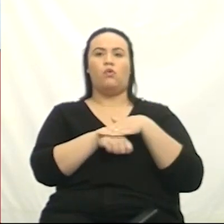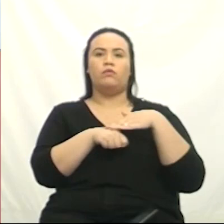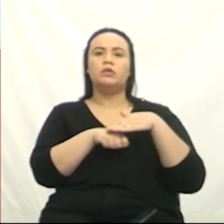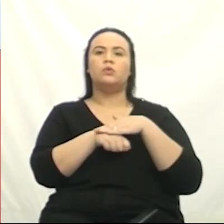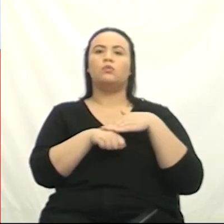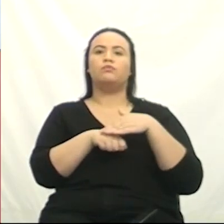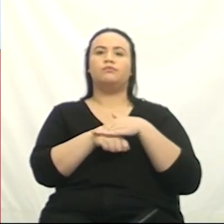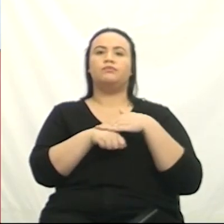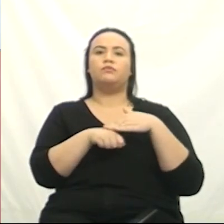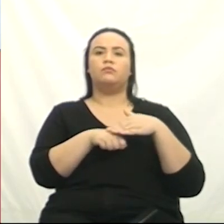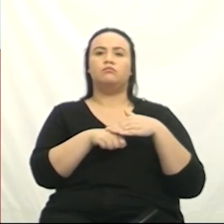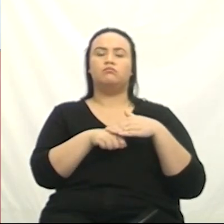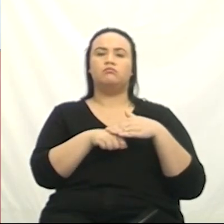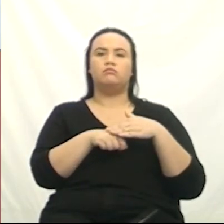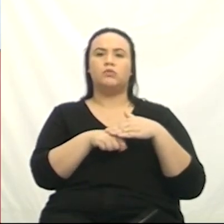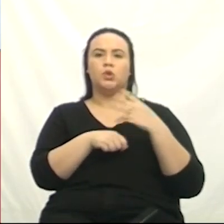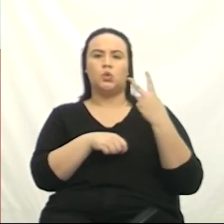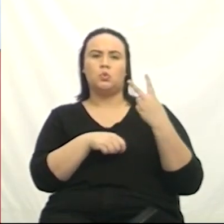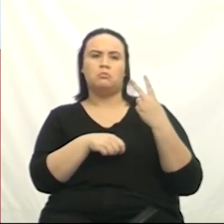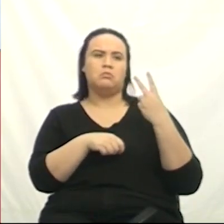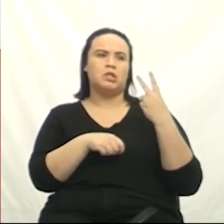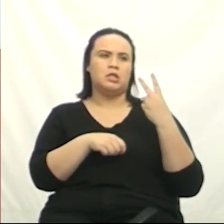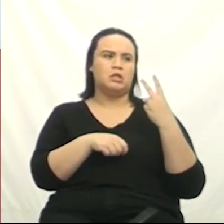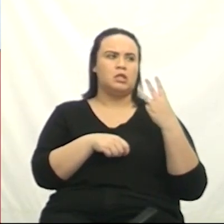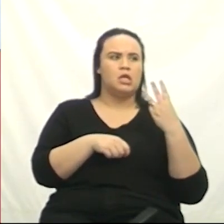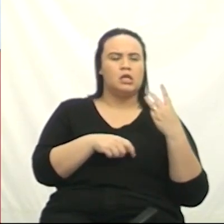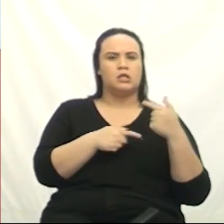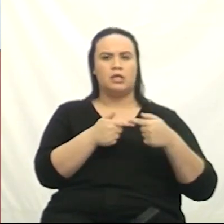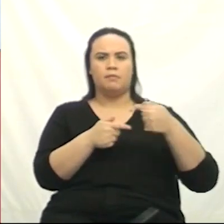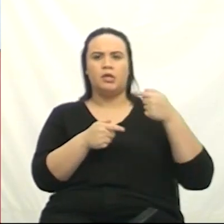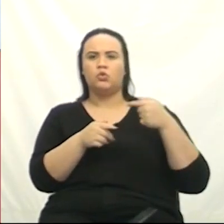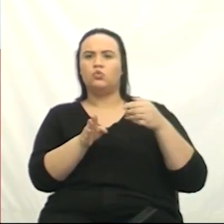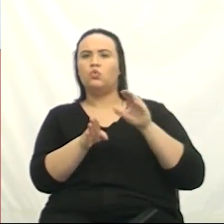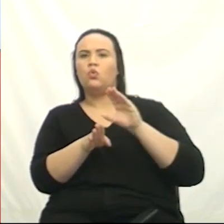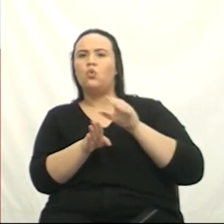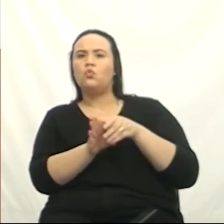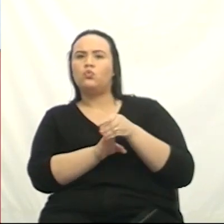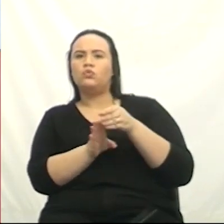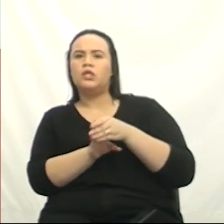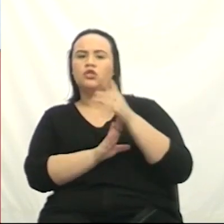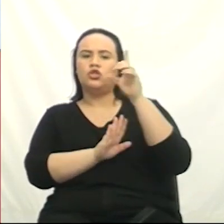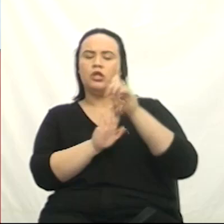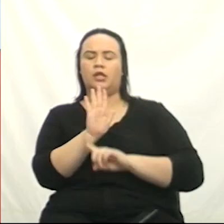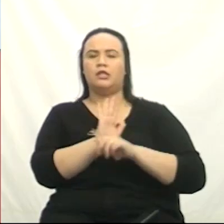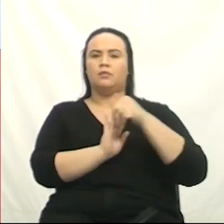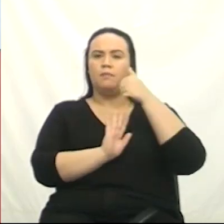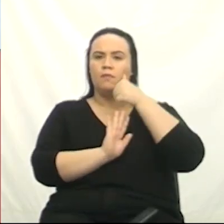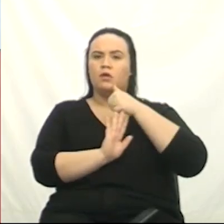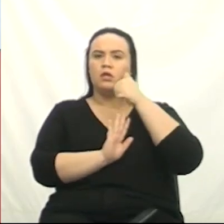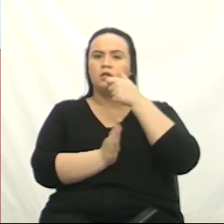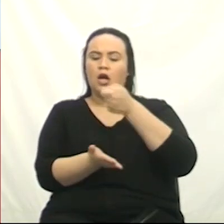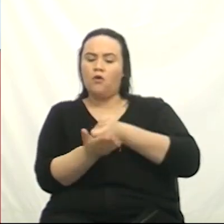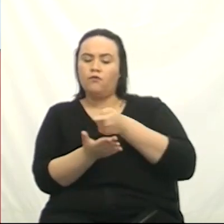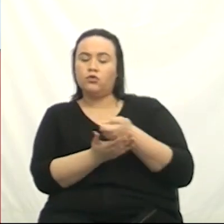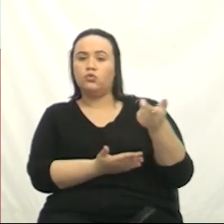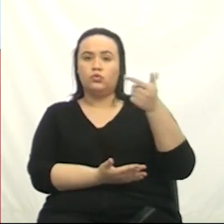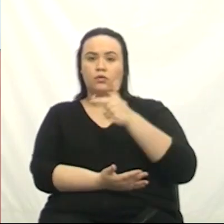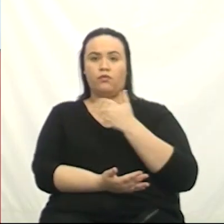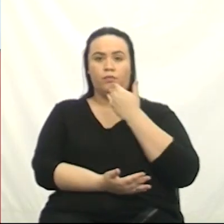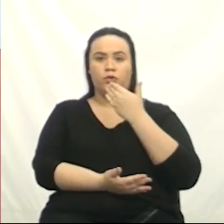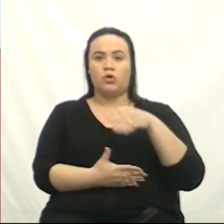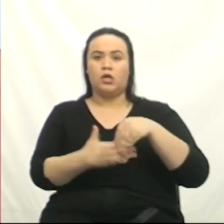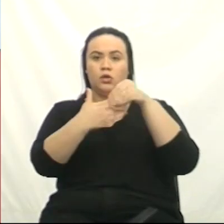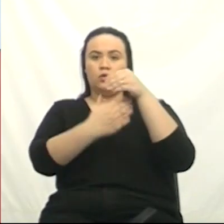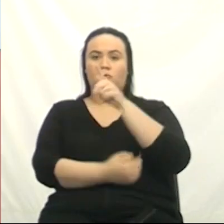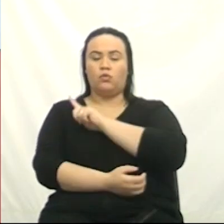há pelo menos duas ou três semanas junto com o Conselho Municipal Direito das Mulheres e reforço mais uma vez o pedido ao líder do